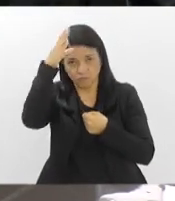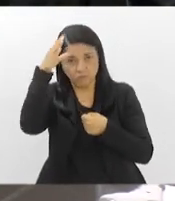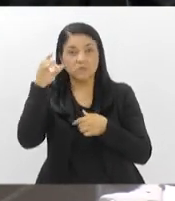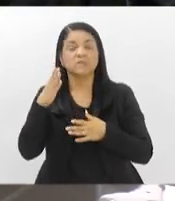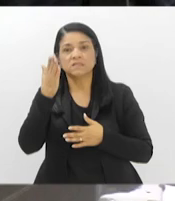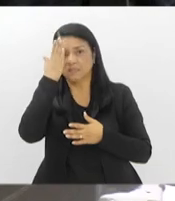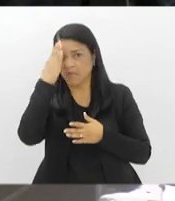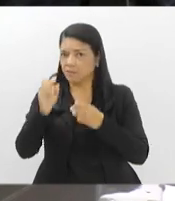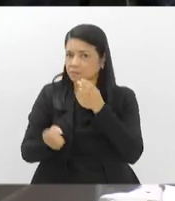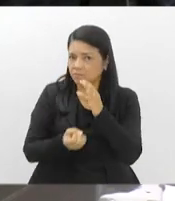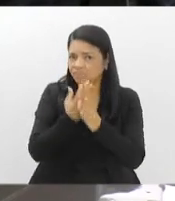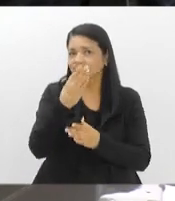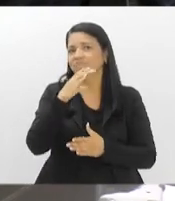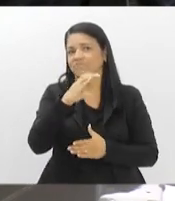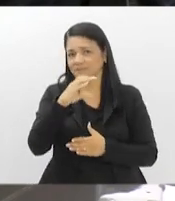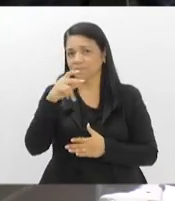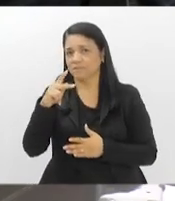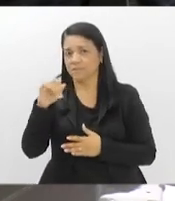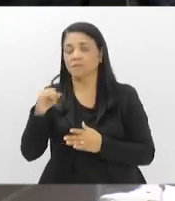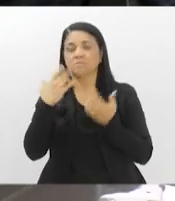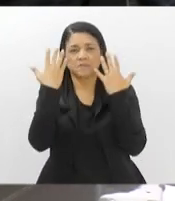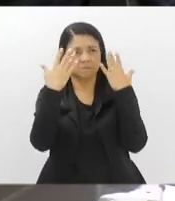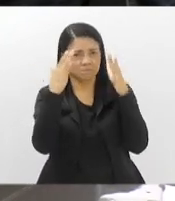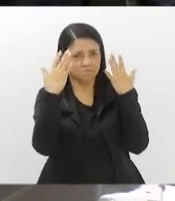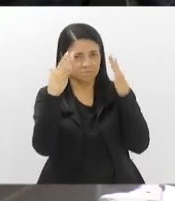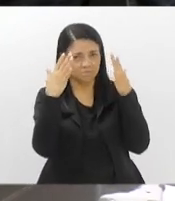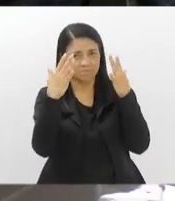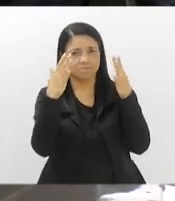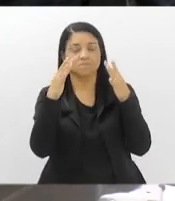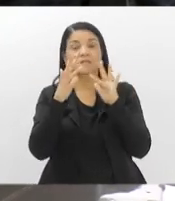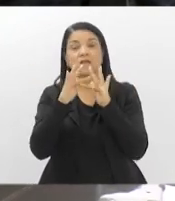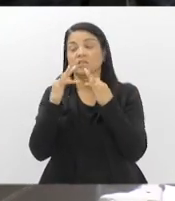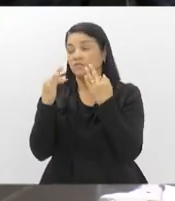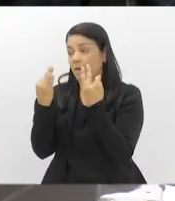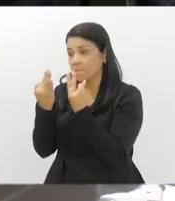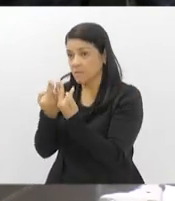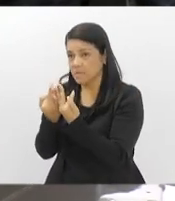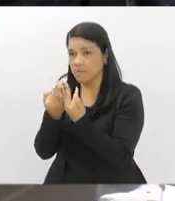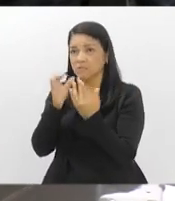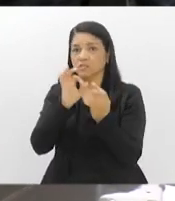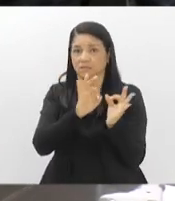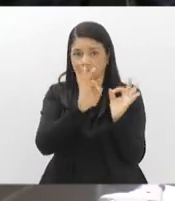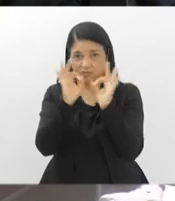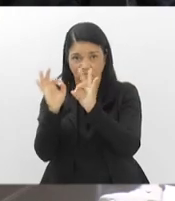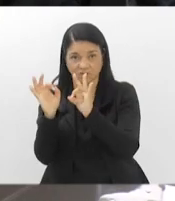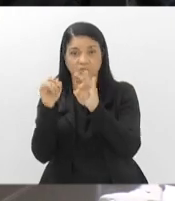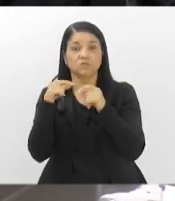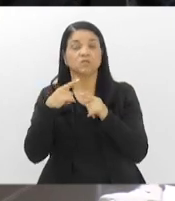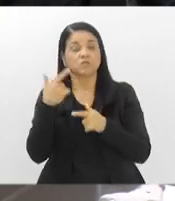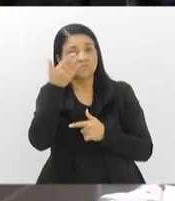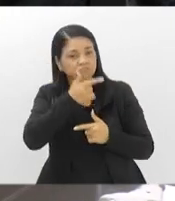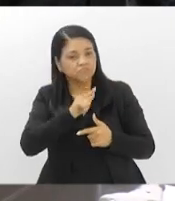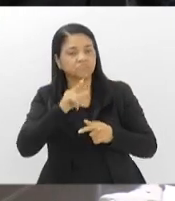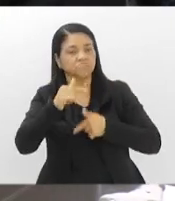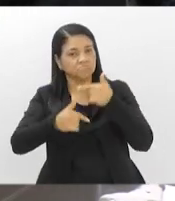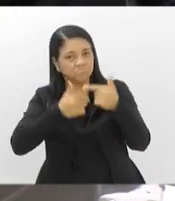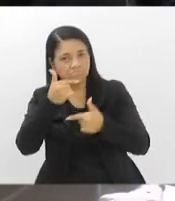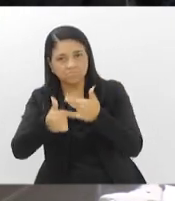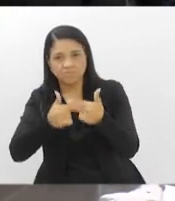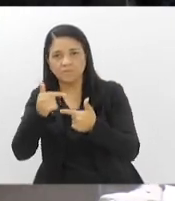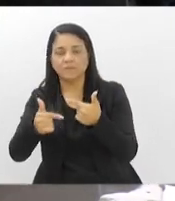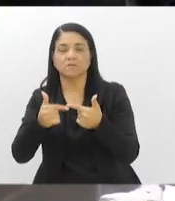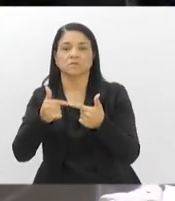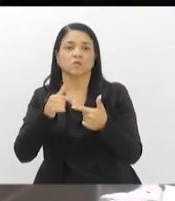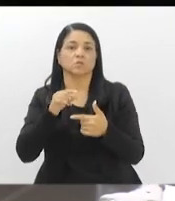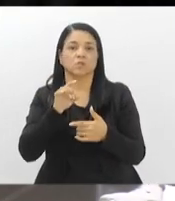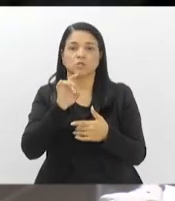CPI então mais uma vez parabenizar dizendo às famílias que estamos aqui fazendo tudo que está ao nosso alcance Lembrando que